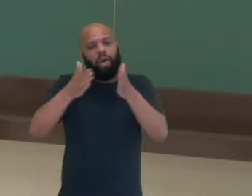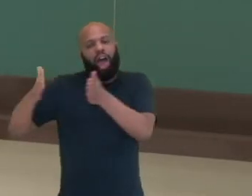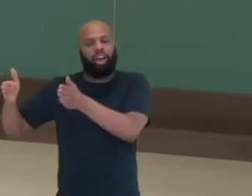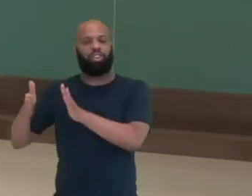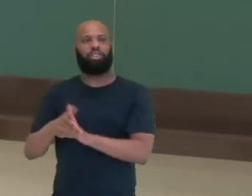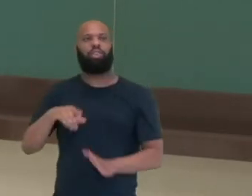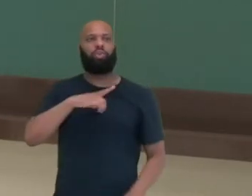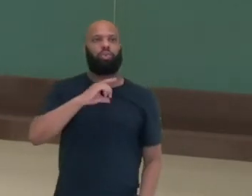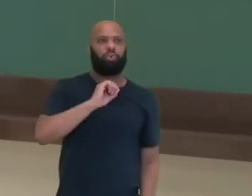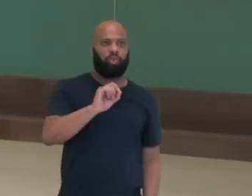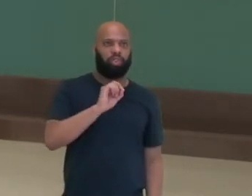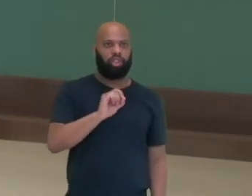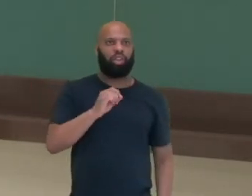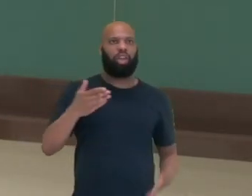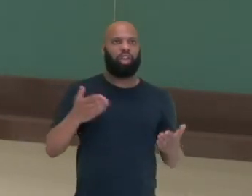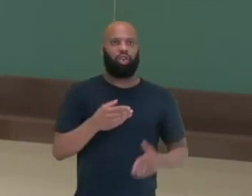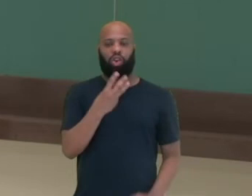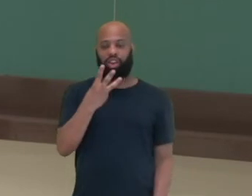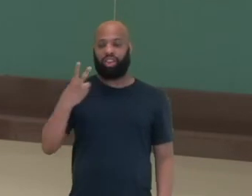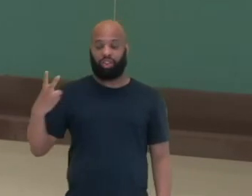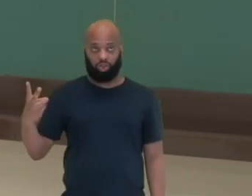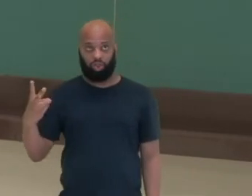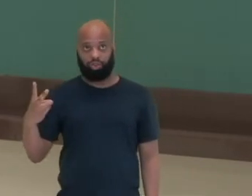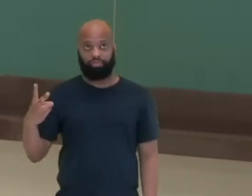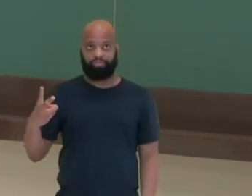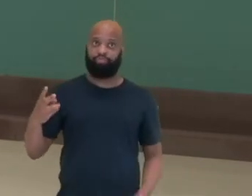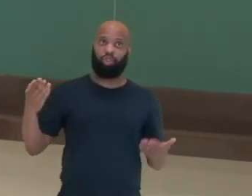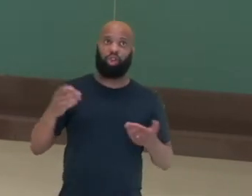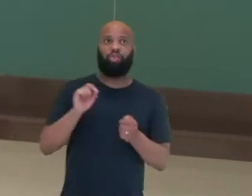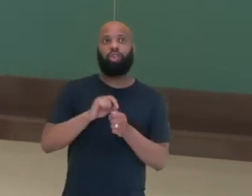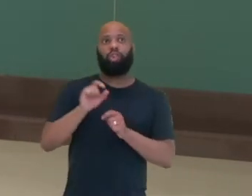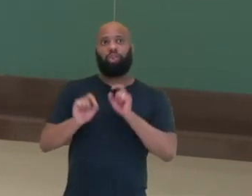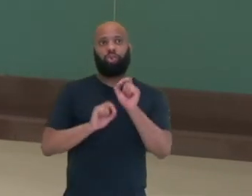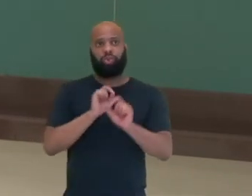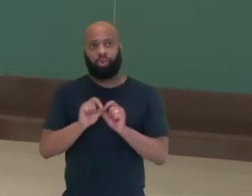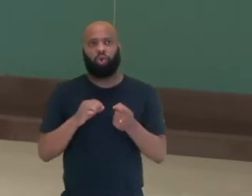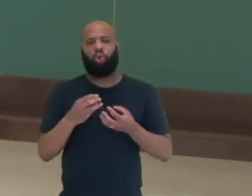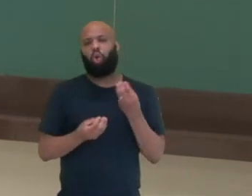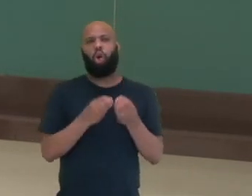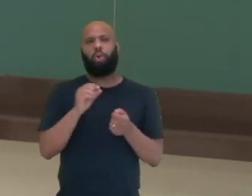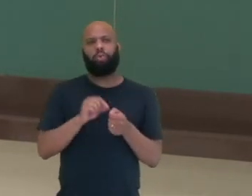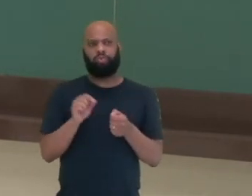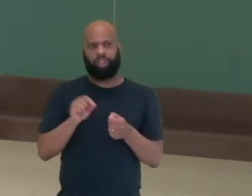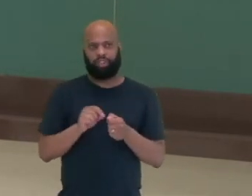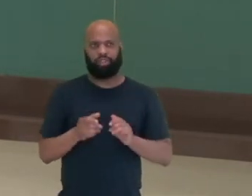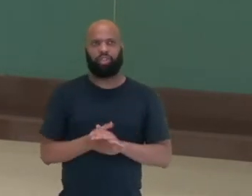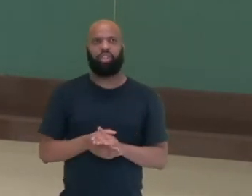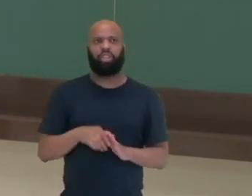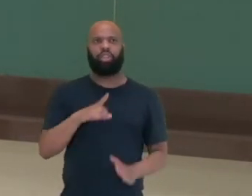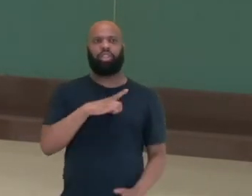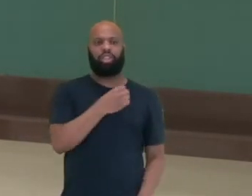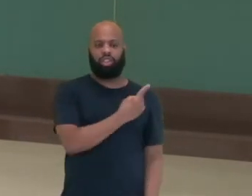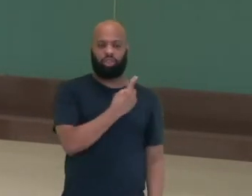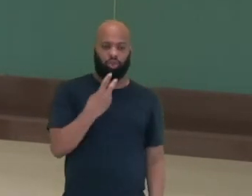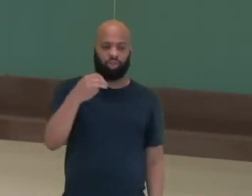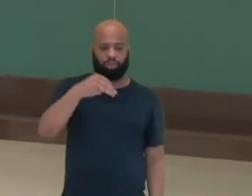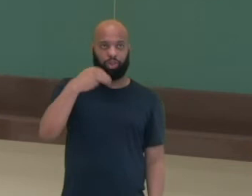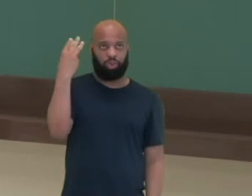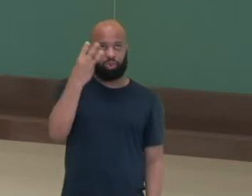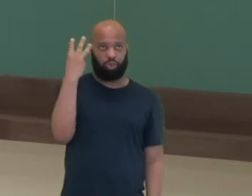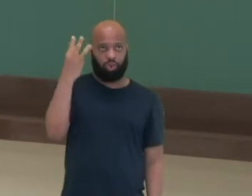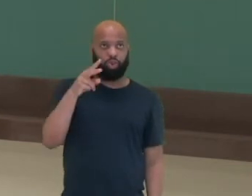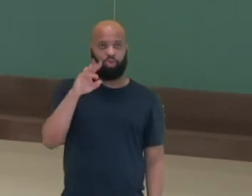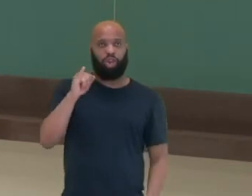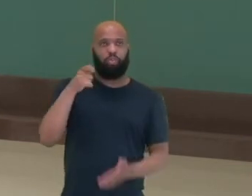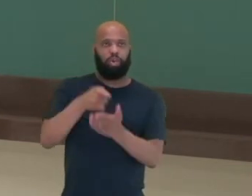a gente tem que ver, ó. Então, para o consumo de 32 metros cúbicos, né? O que que a gente tem? Então, ó, 12 metros cúbicos,